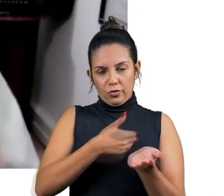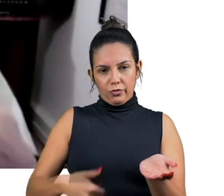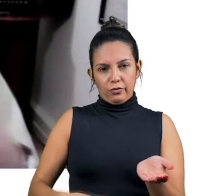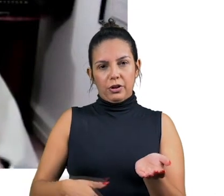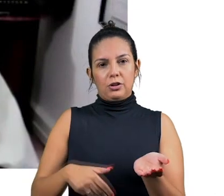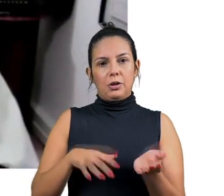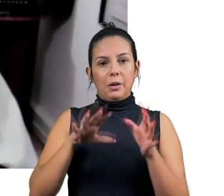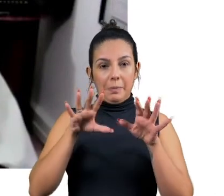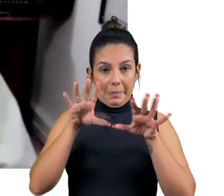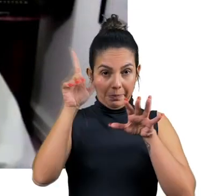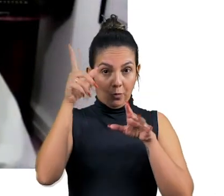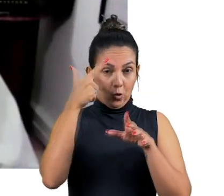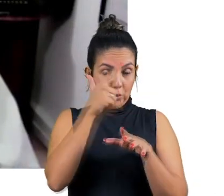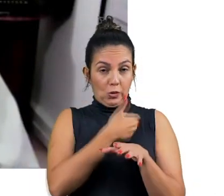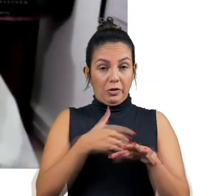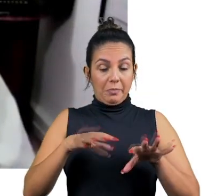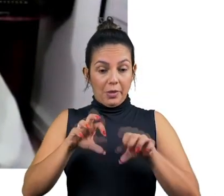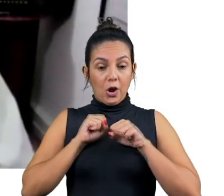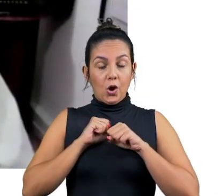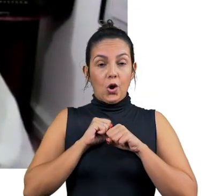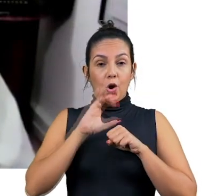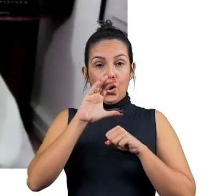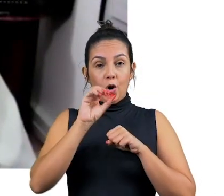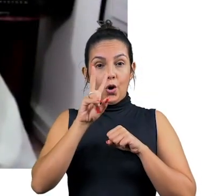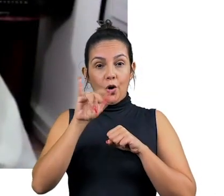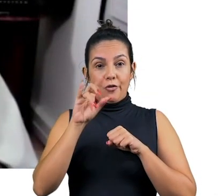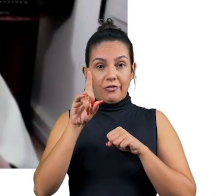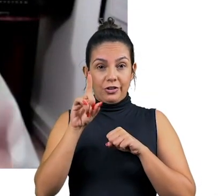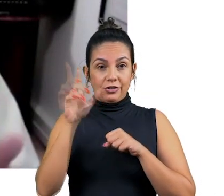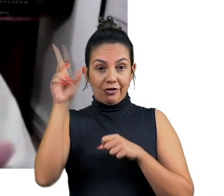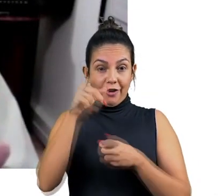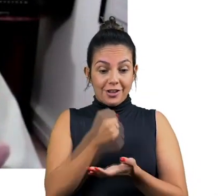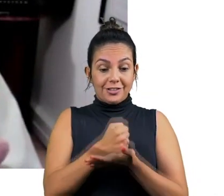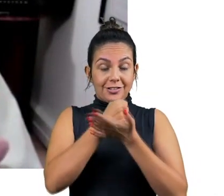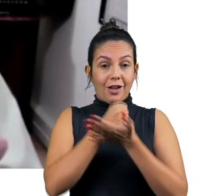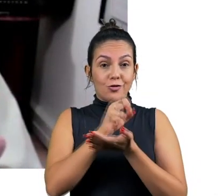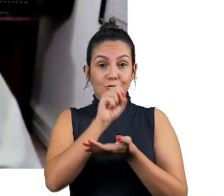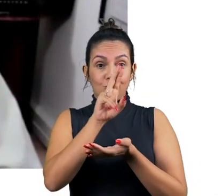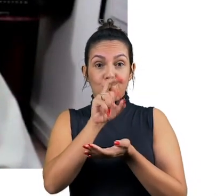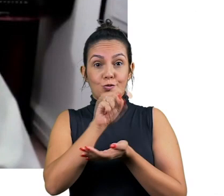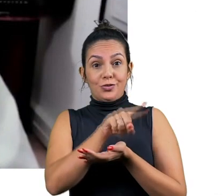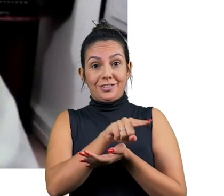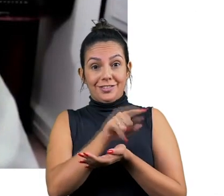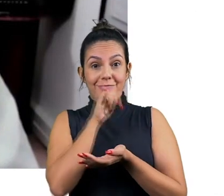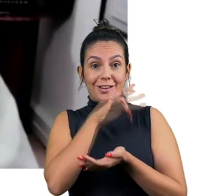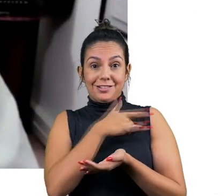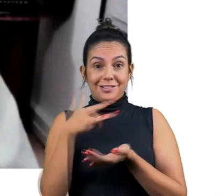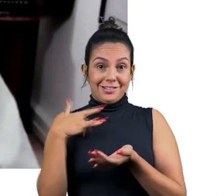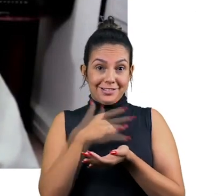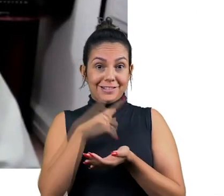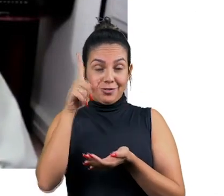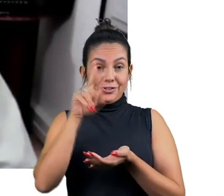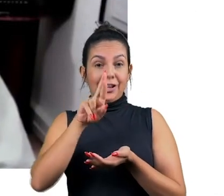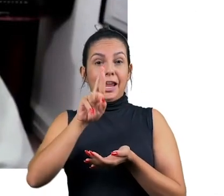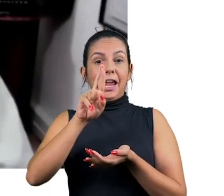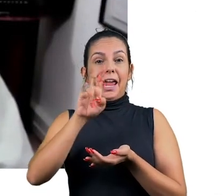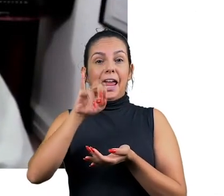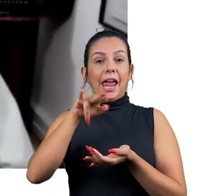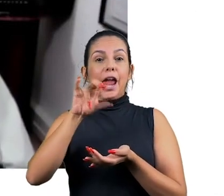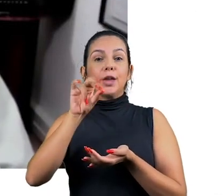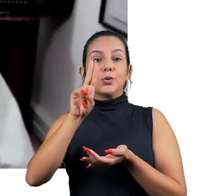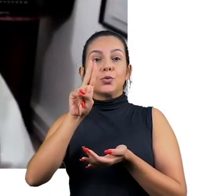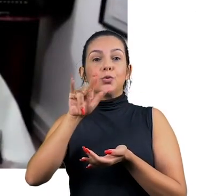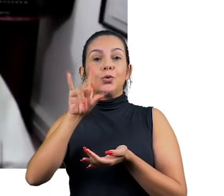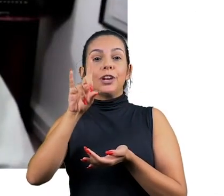pegou a Covid e teve que reconhecer que a vida dele foi salva pelo Sistema Nacional de Saúde do Reino Unido, né? Que